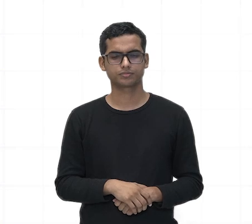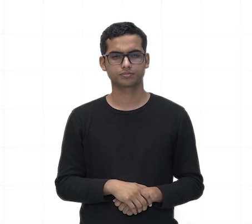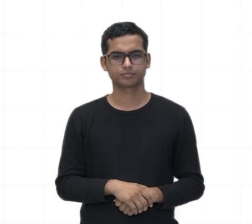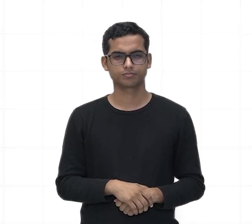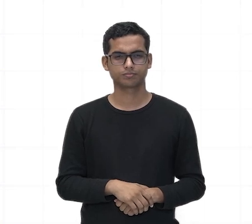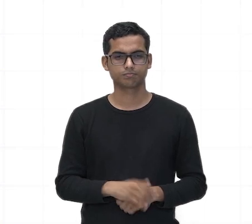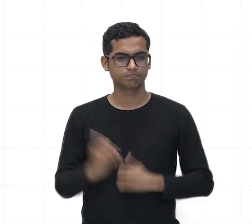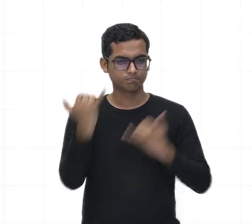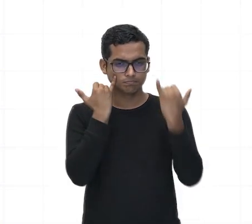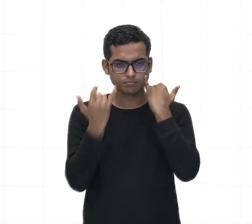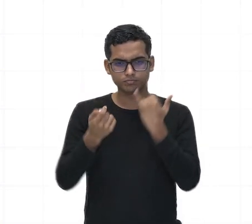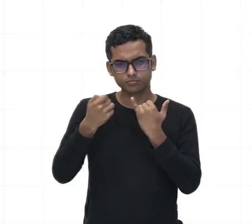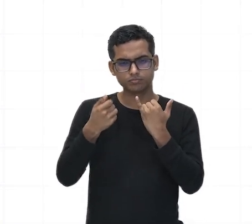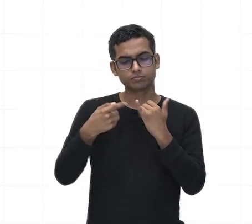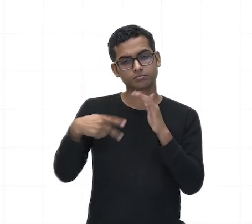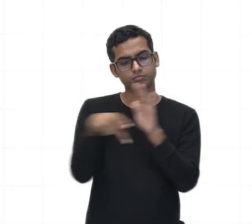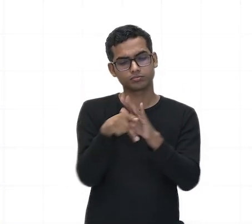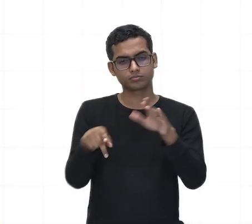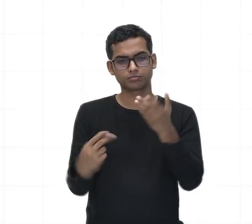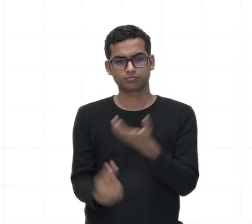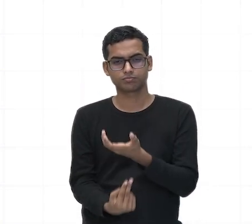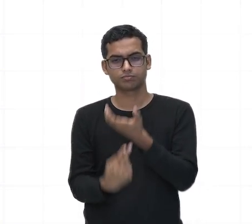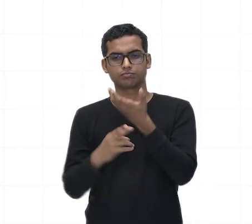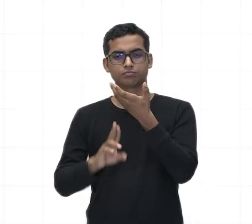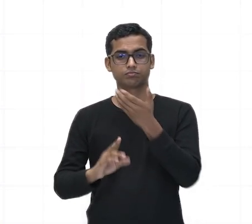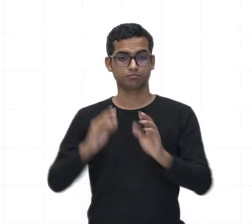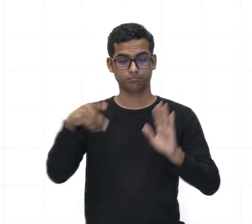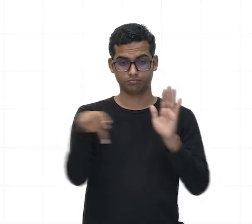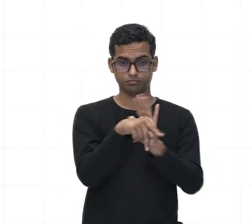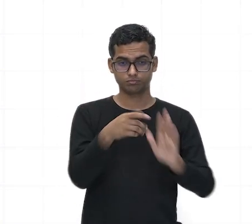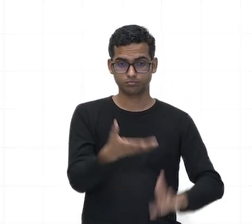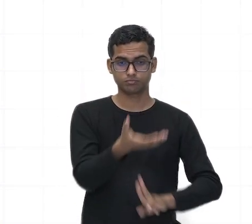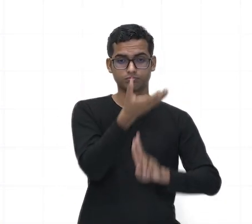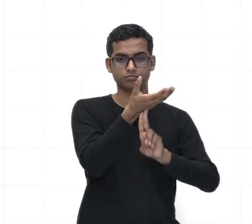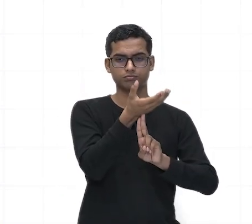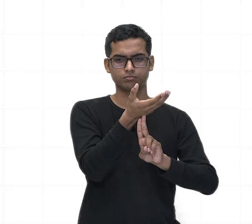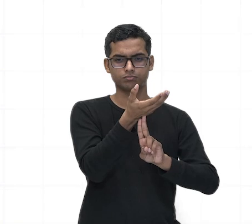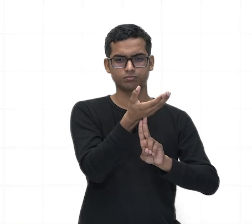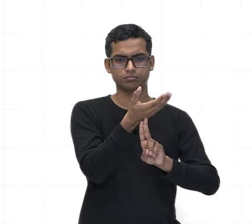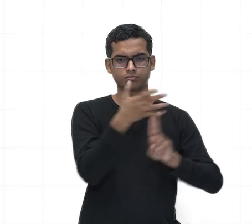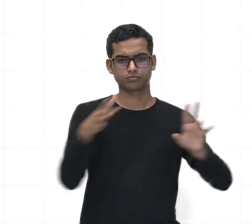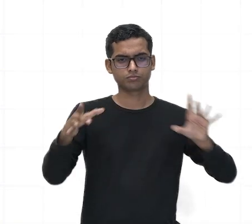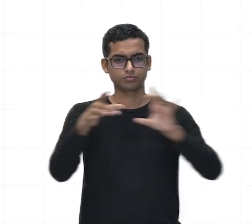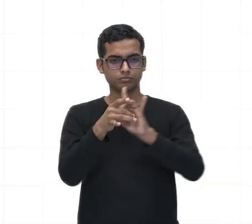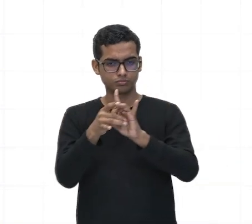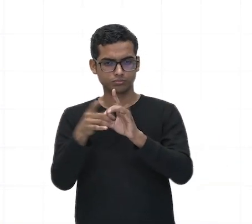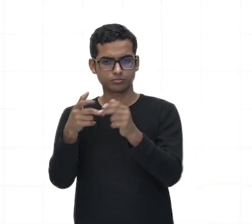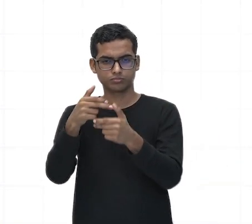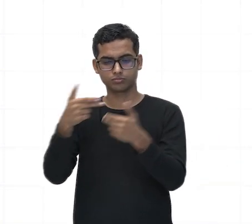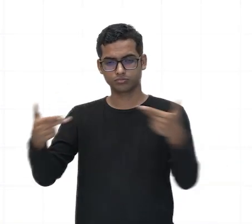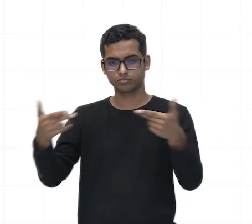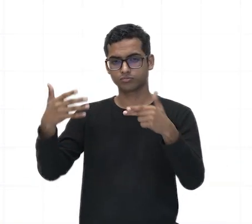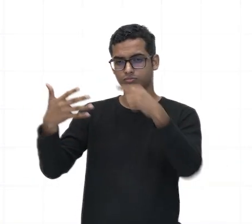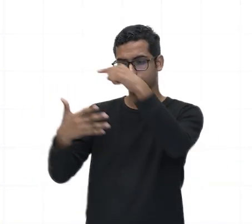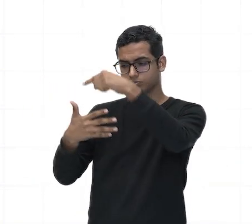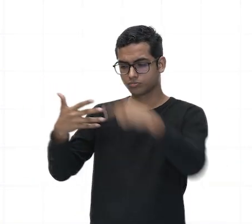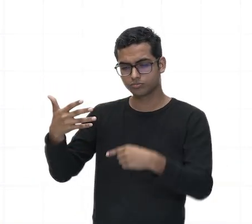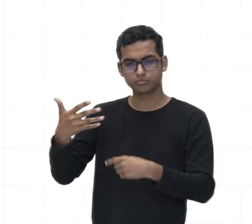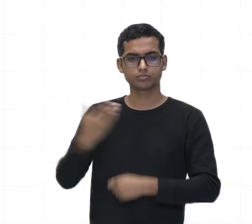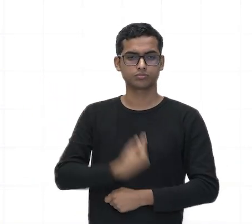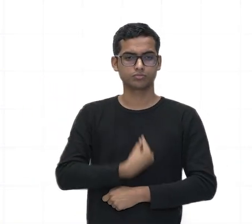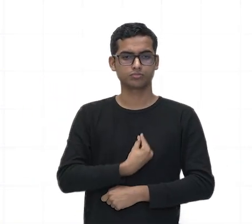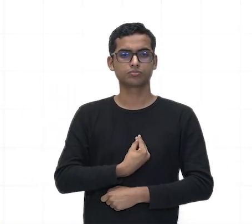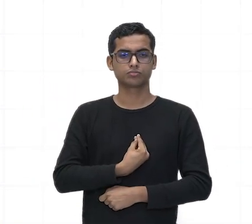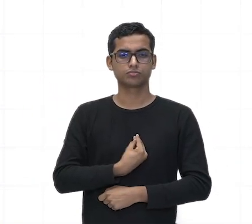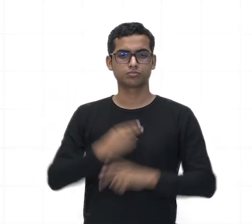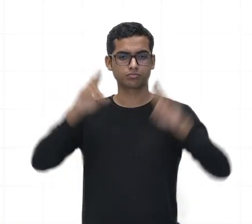O shintoísmo é uma religião essencialmente ligada aos elementos da vida terrena, né, e aos vivos.